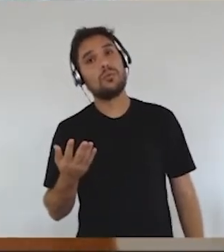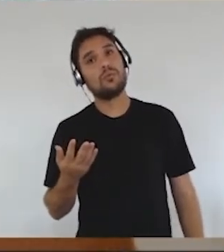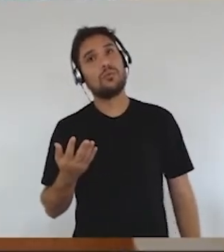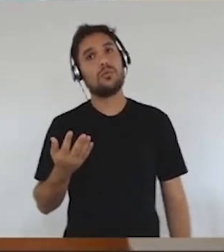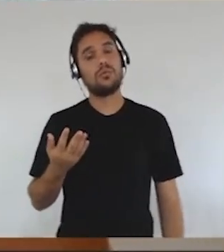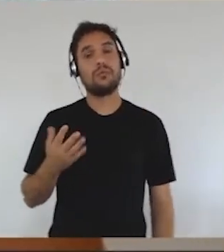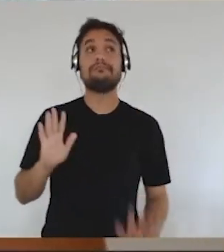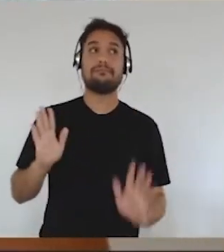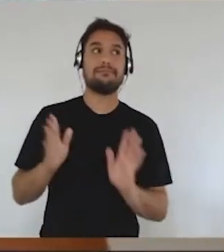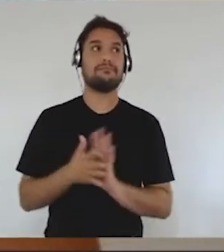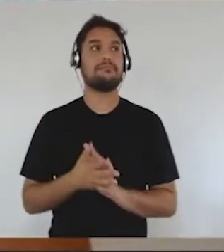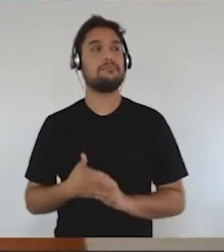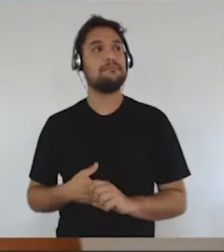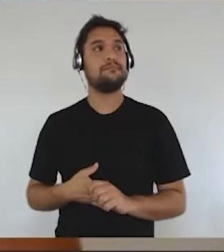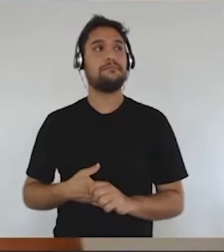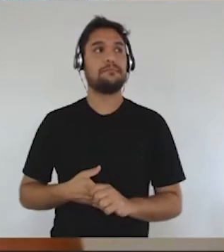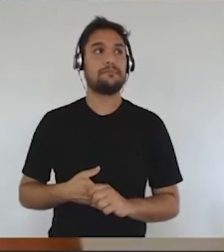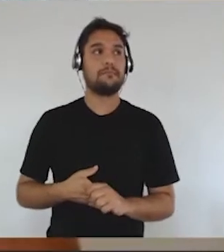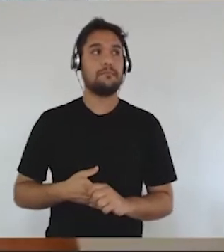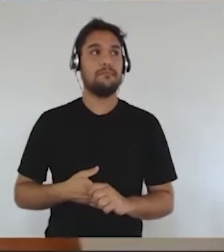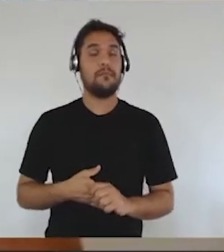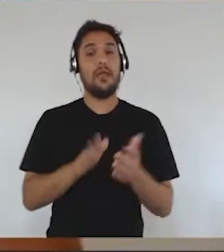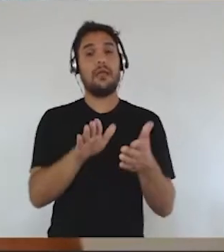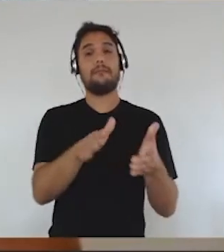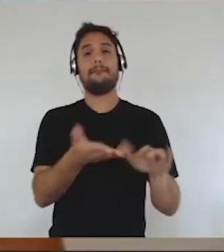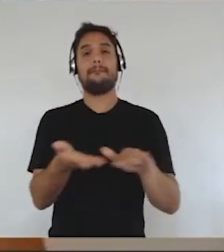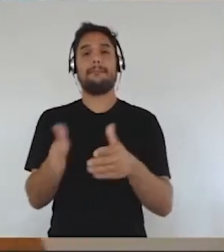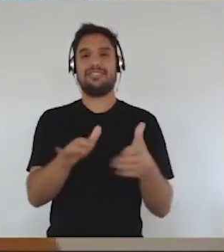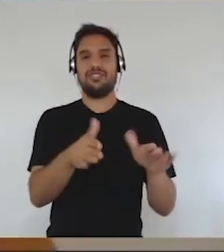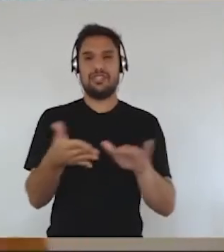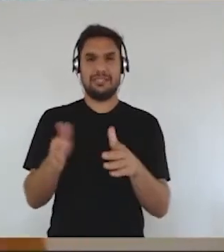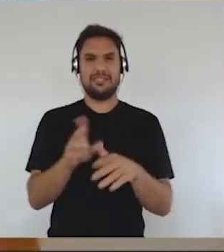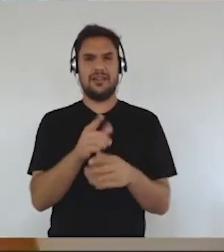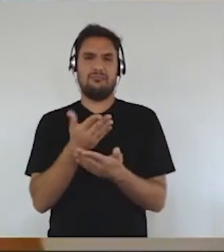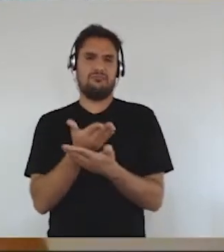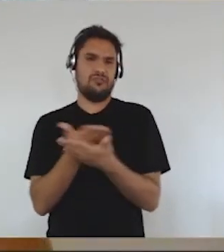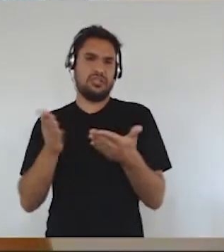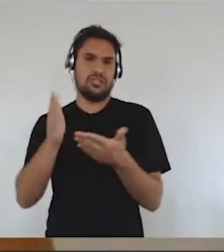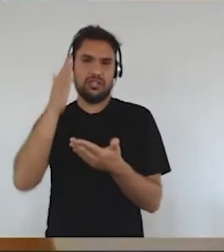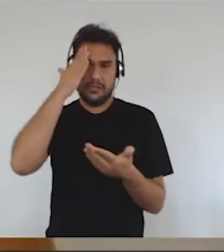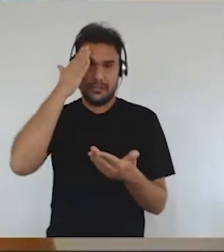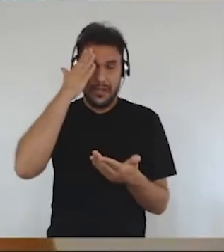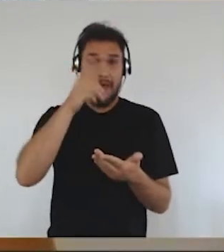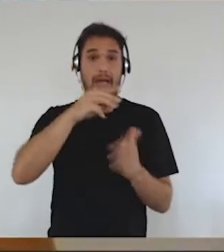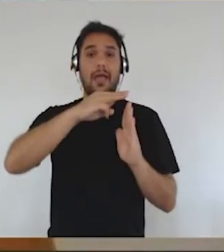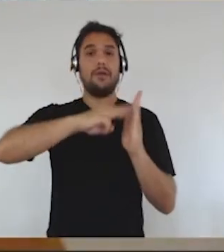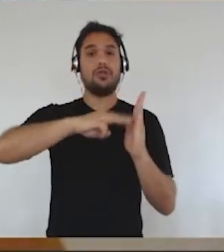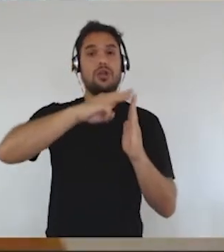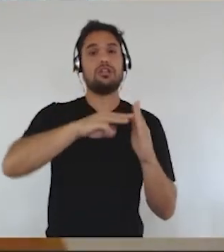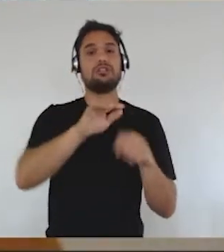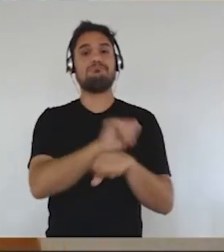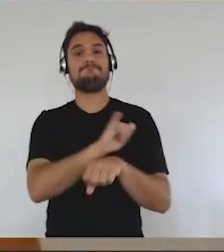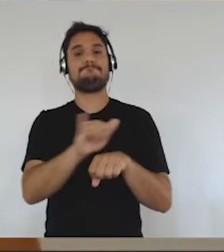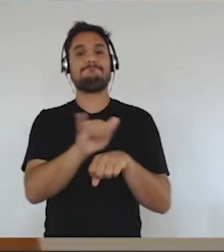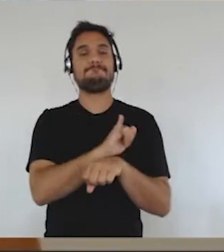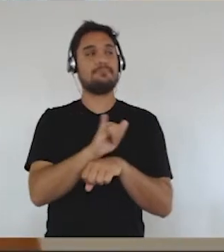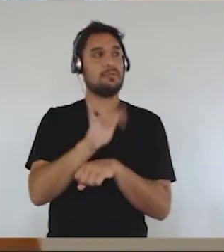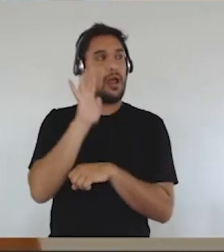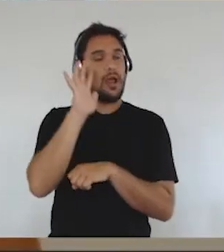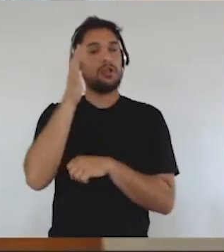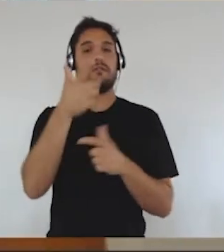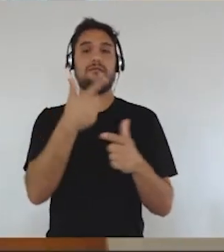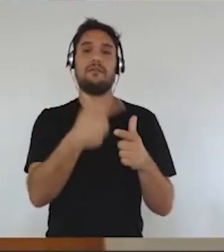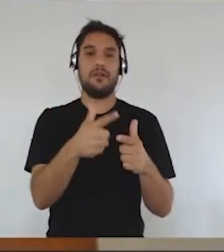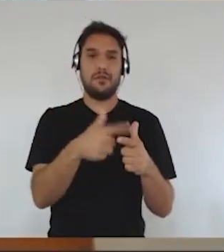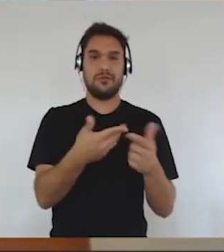Vou falando, hein? A mediação, como todos sabem, é um método alternativo de solução de conflitos ou um método